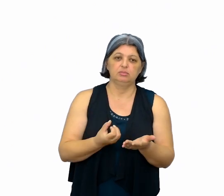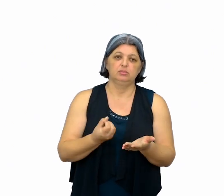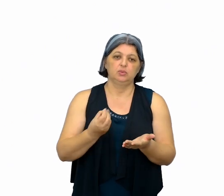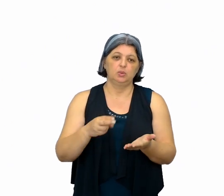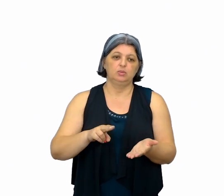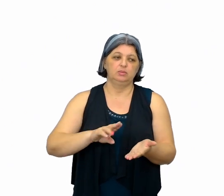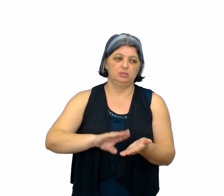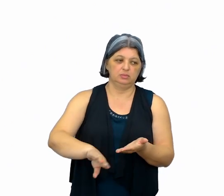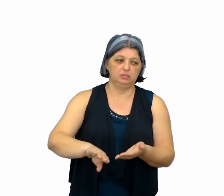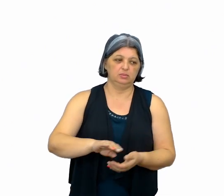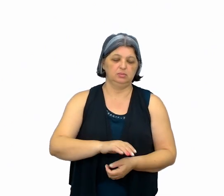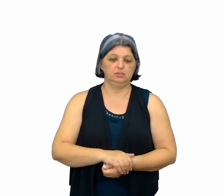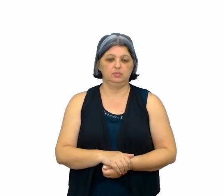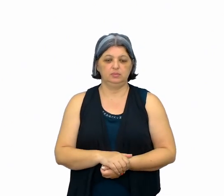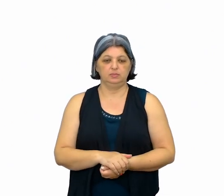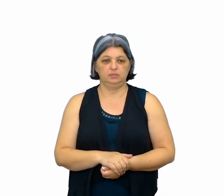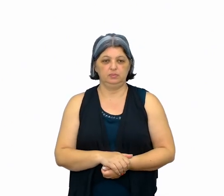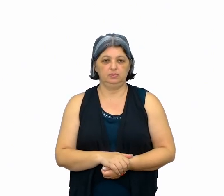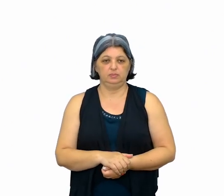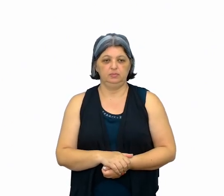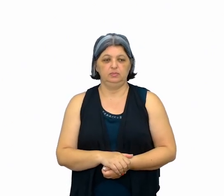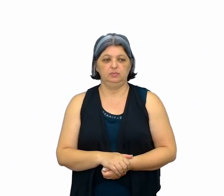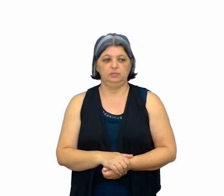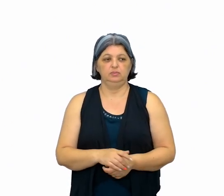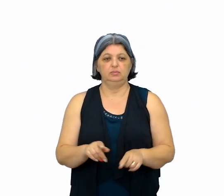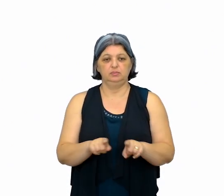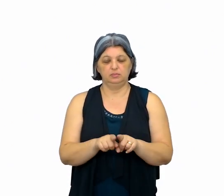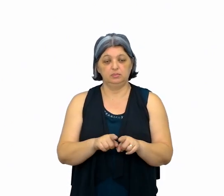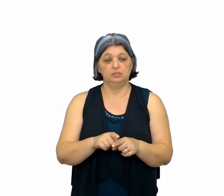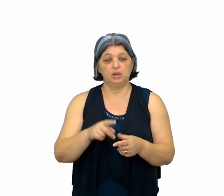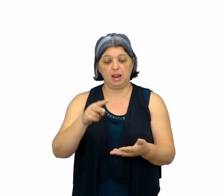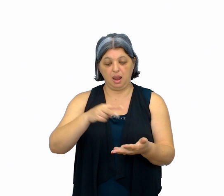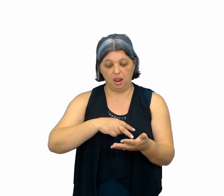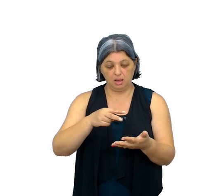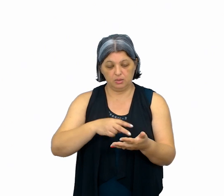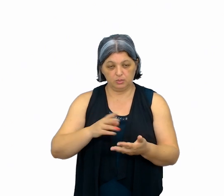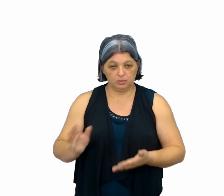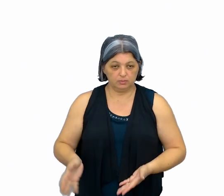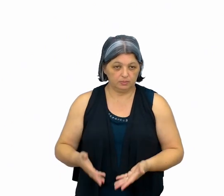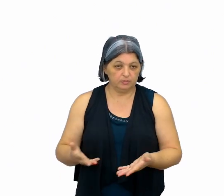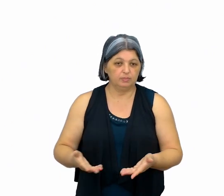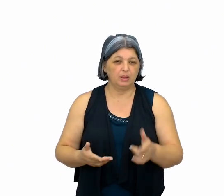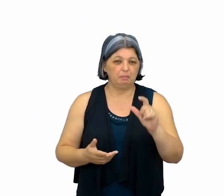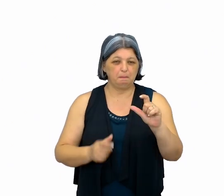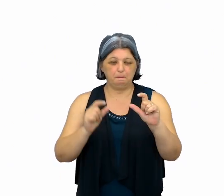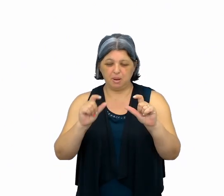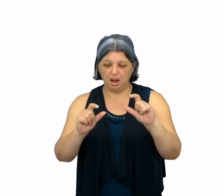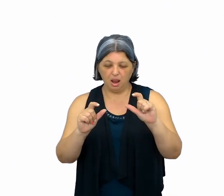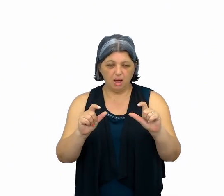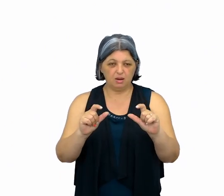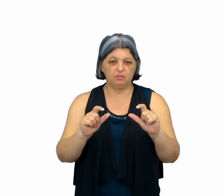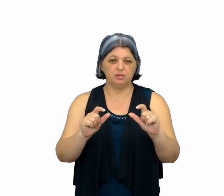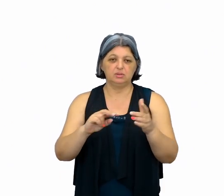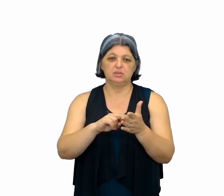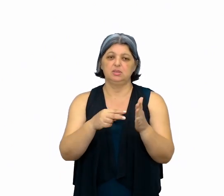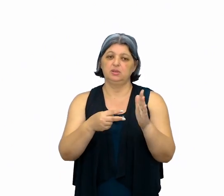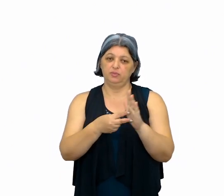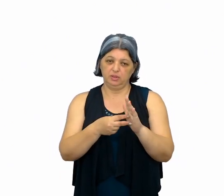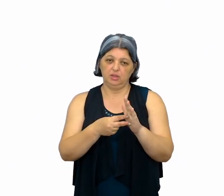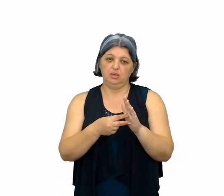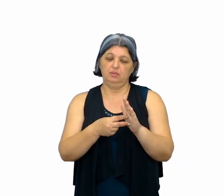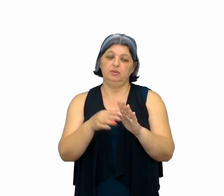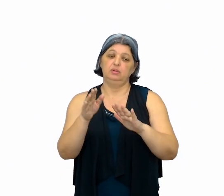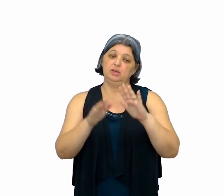descartada. É importante também interromper a leitura para perguntar sobre palavras cujo sentido pode